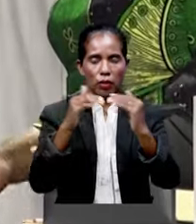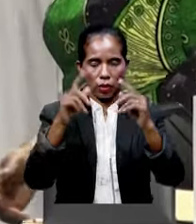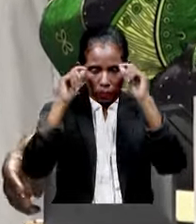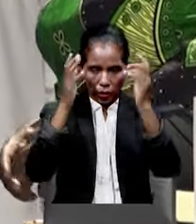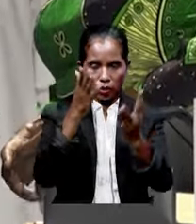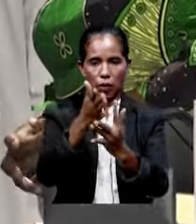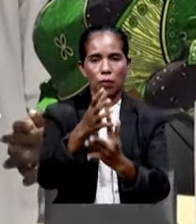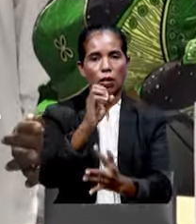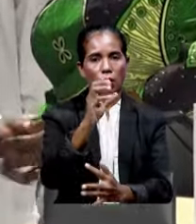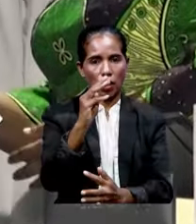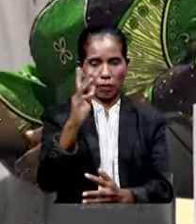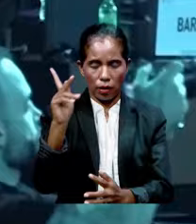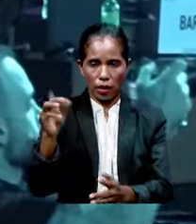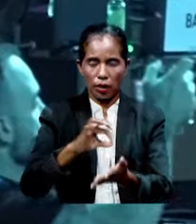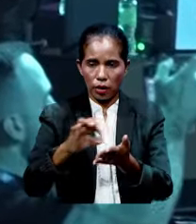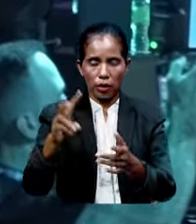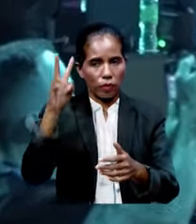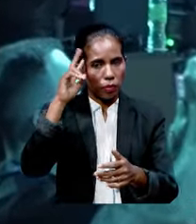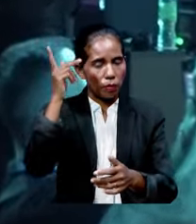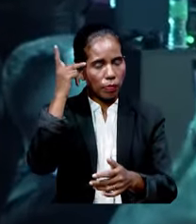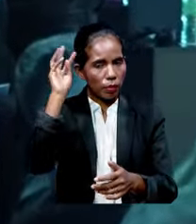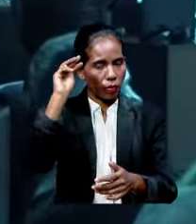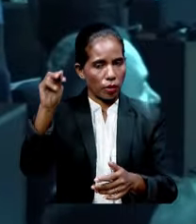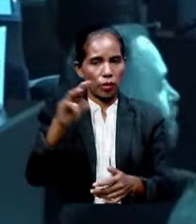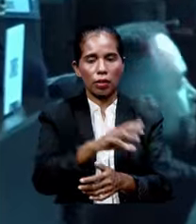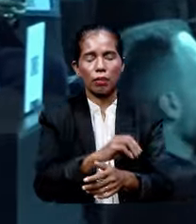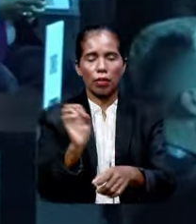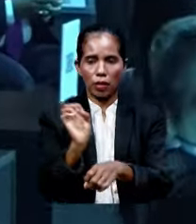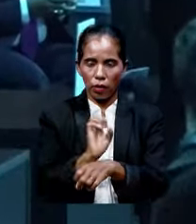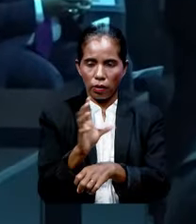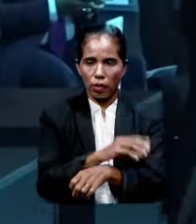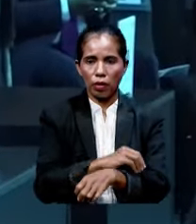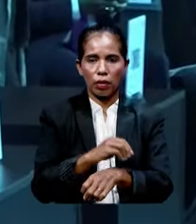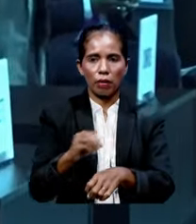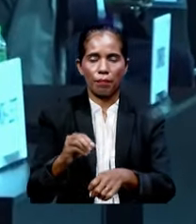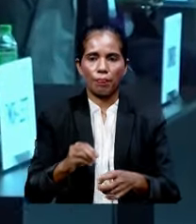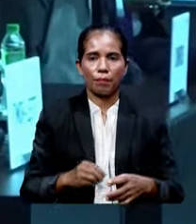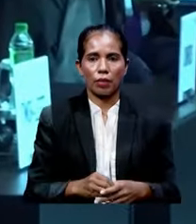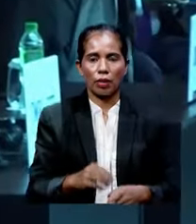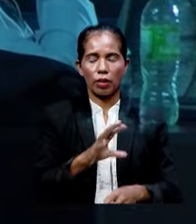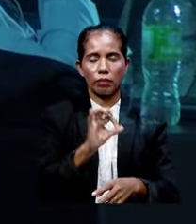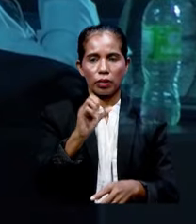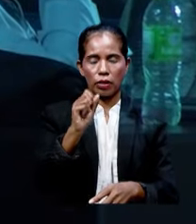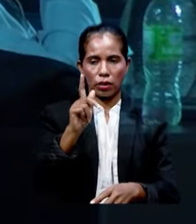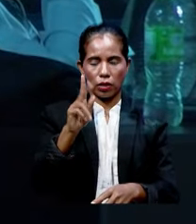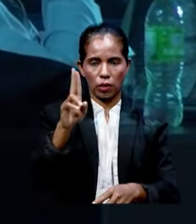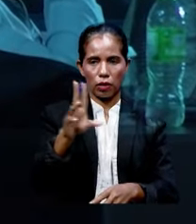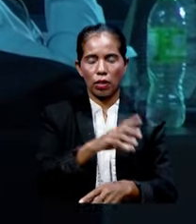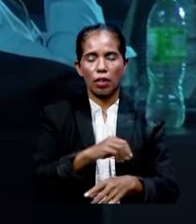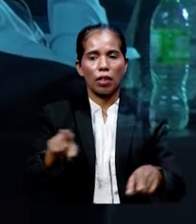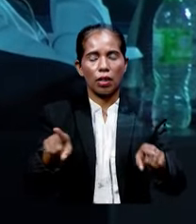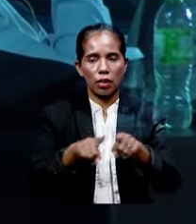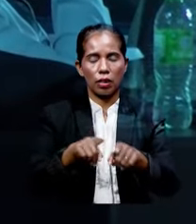OMK assina o vice-primeiro-ministro, ministro coordenador assunto econômico, no ministro turismo e ambiente Francisco Albuadilai, nebe Nuno Armoz,